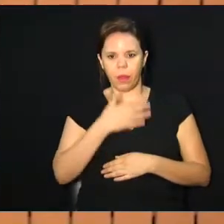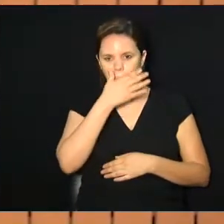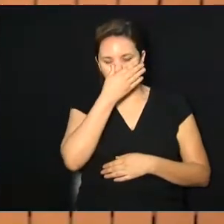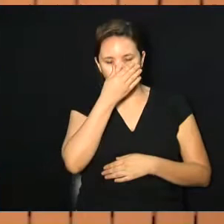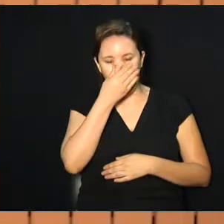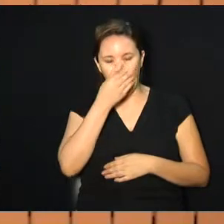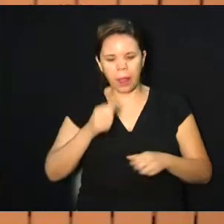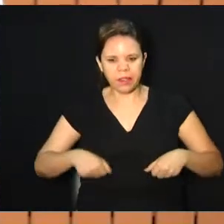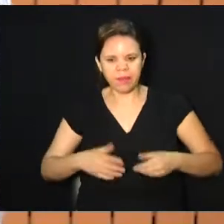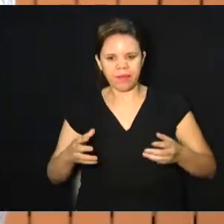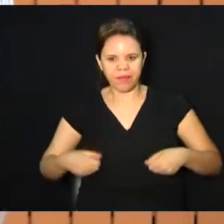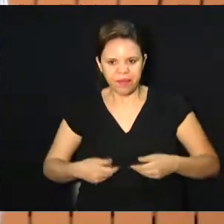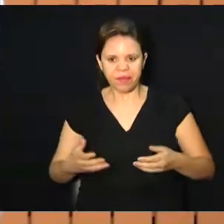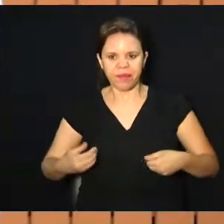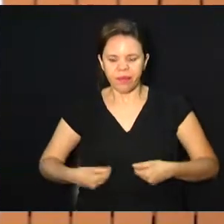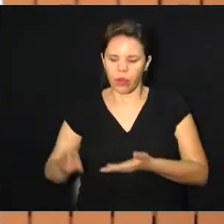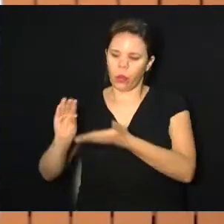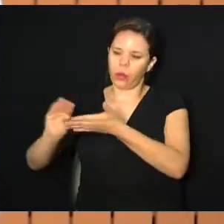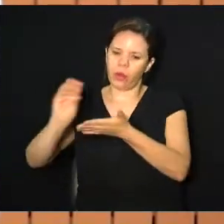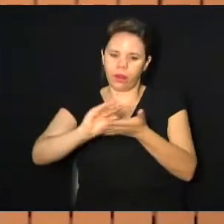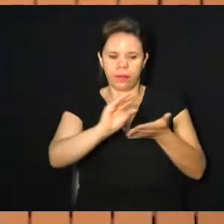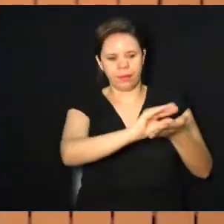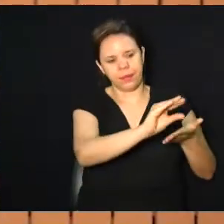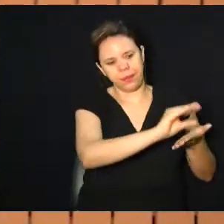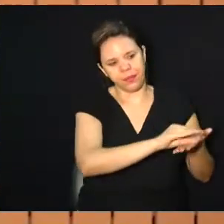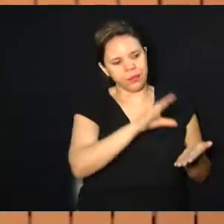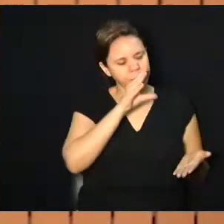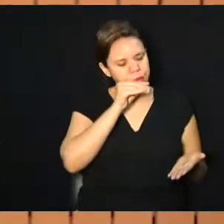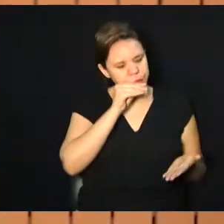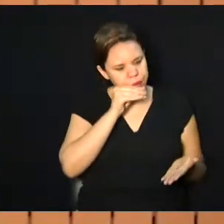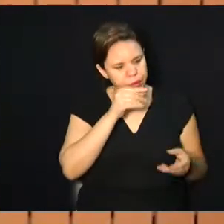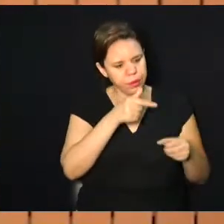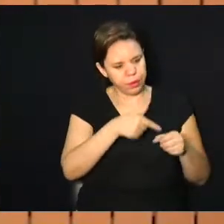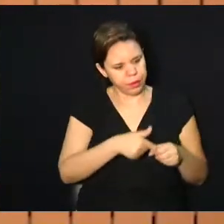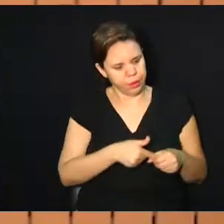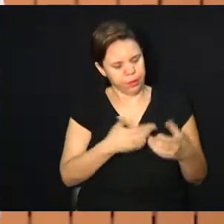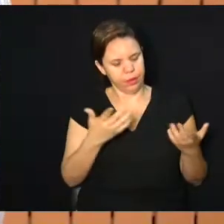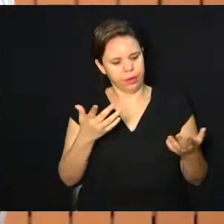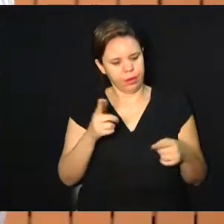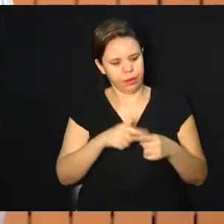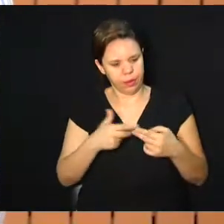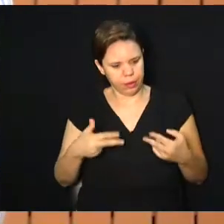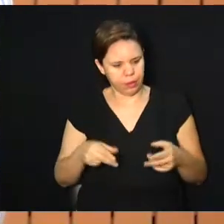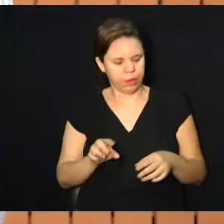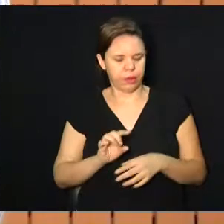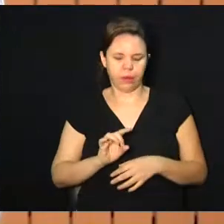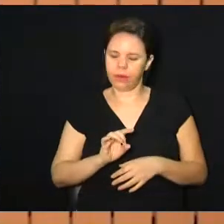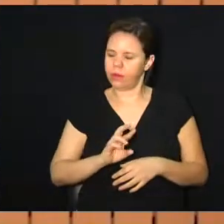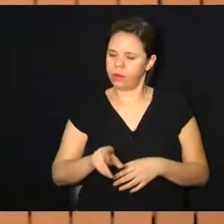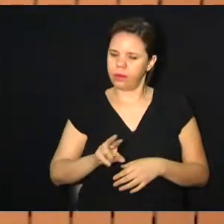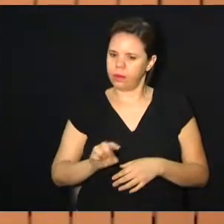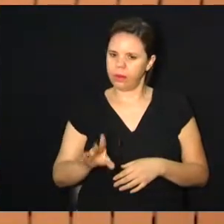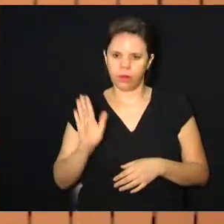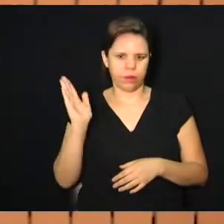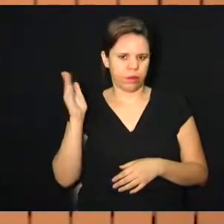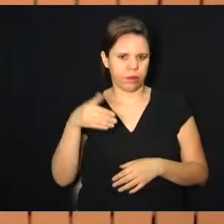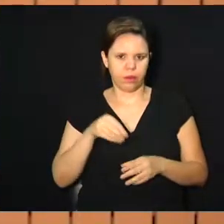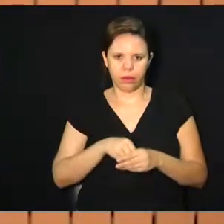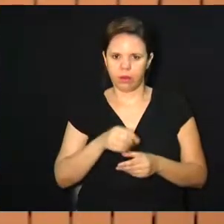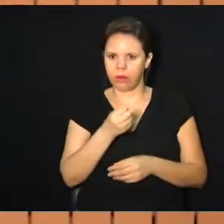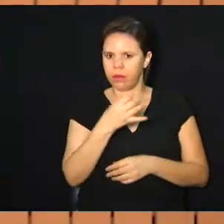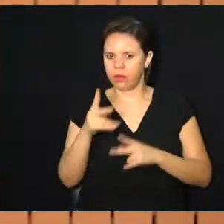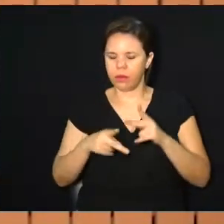os gastos estão no diesel, né, no funcionário, ali no empregado, e não diretamente com o número